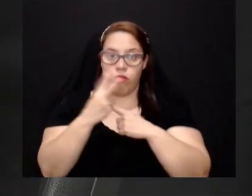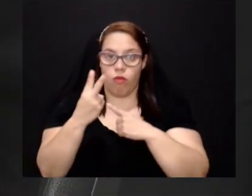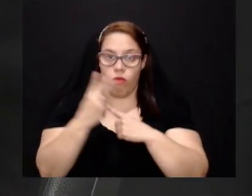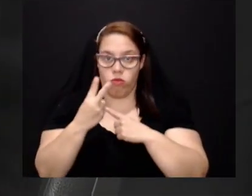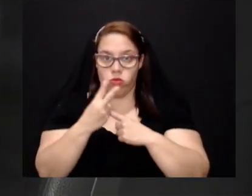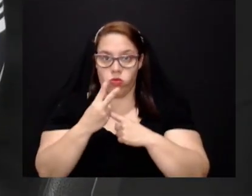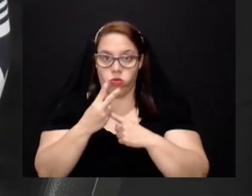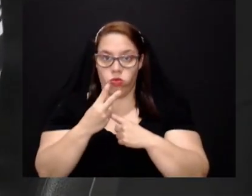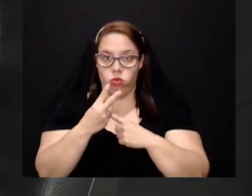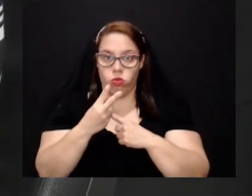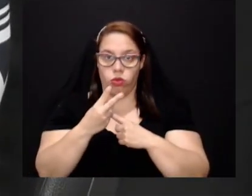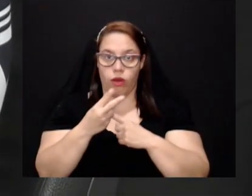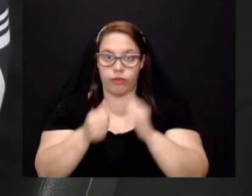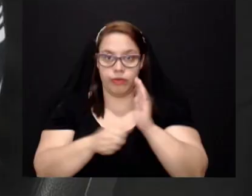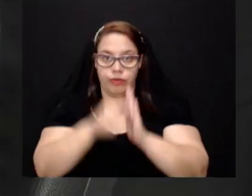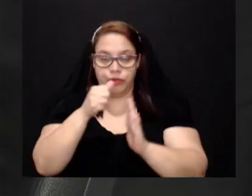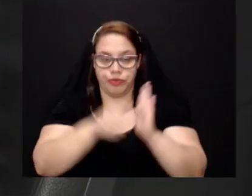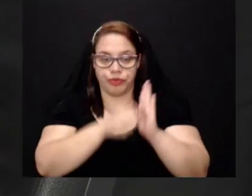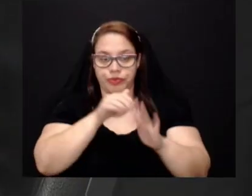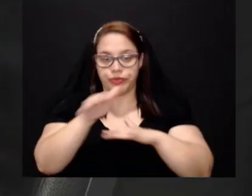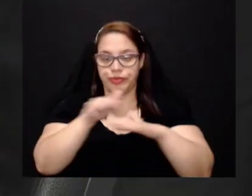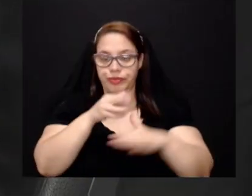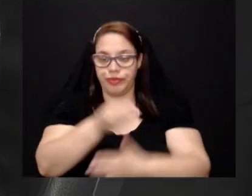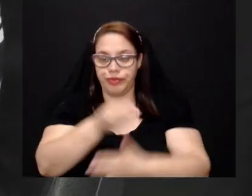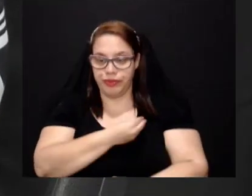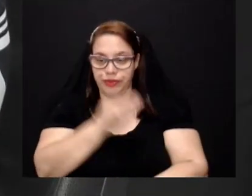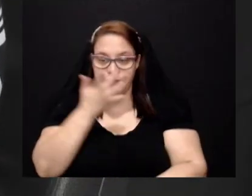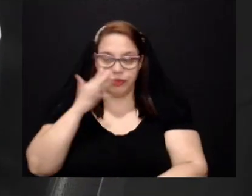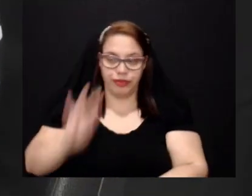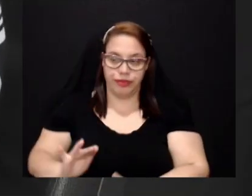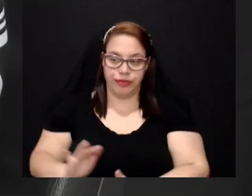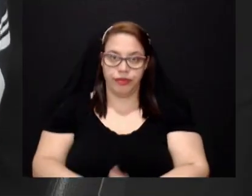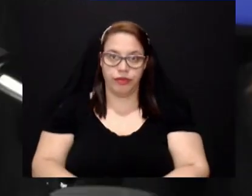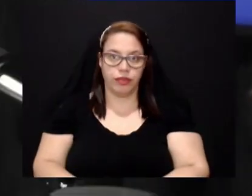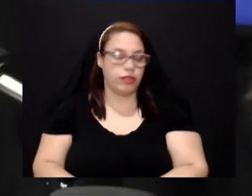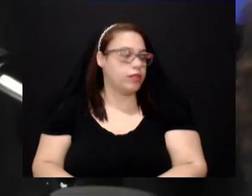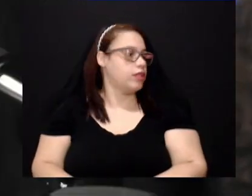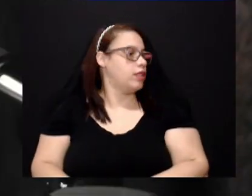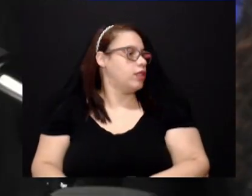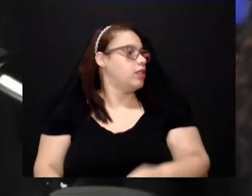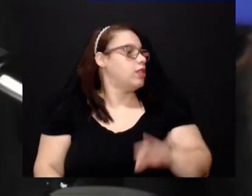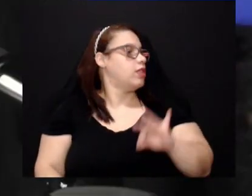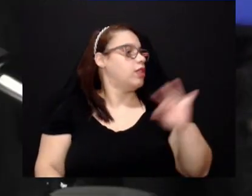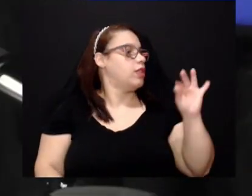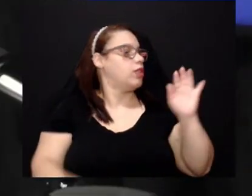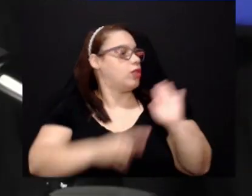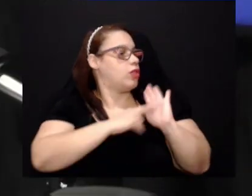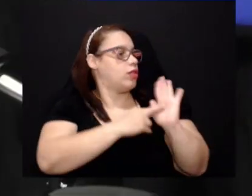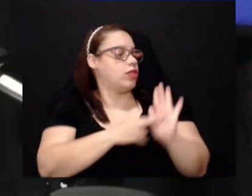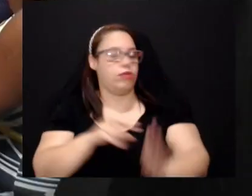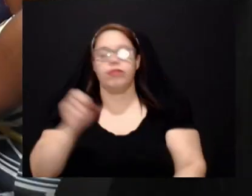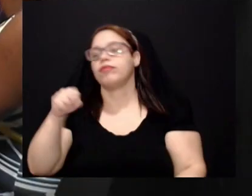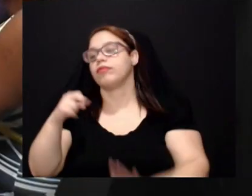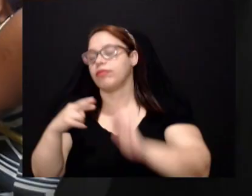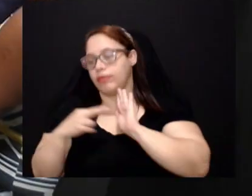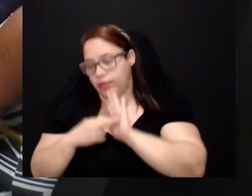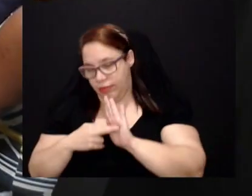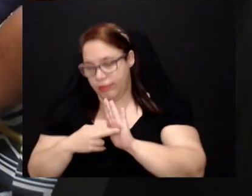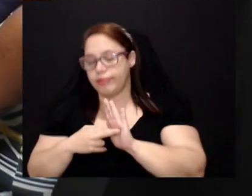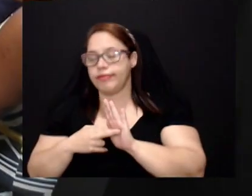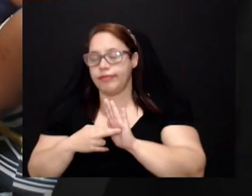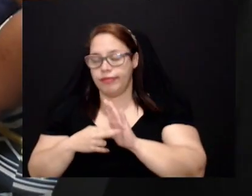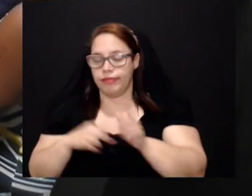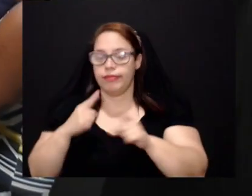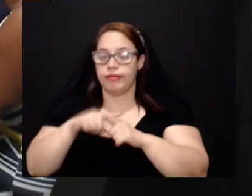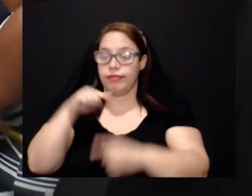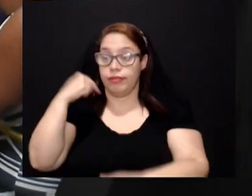nos primeiros momentos da minha infância. E tornou-se a sua referência. E foi minha referência, porque